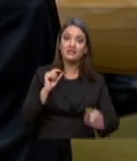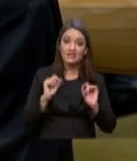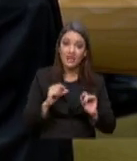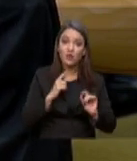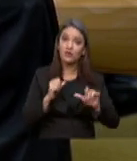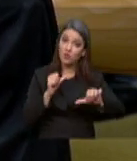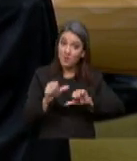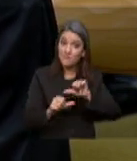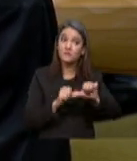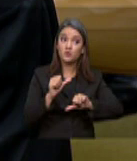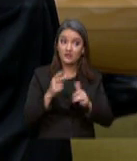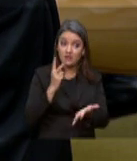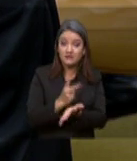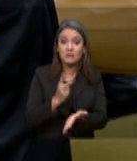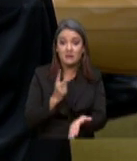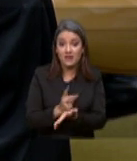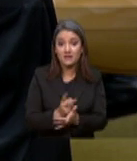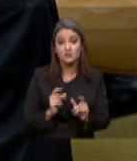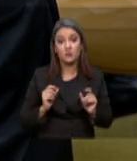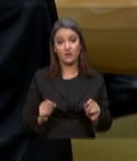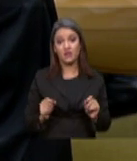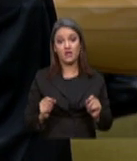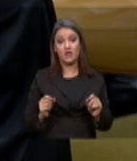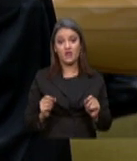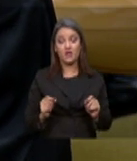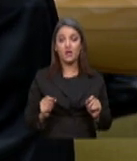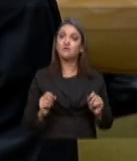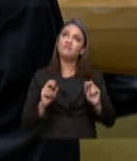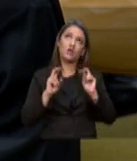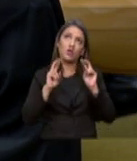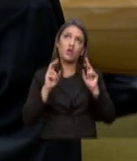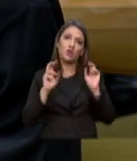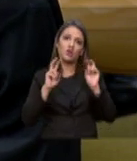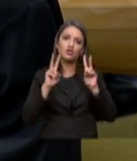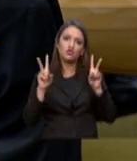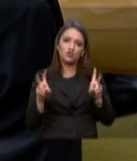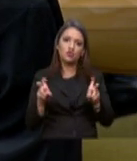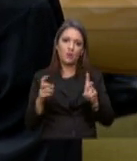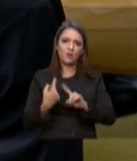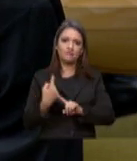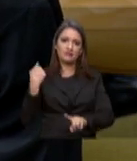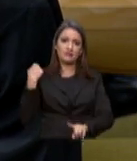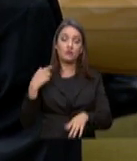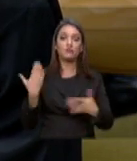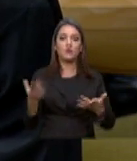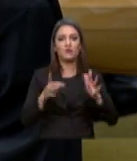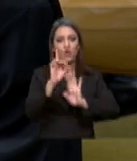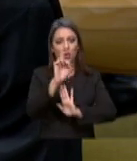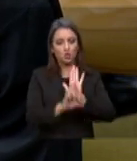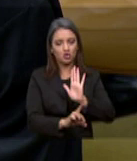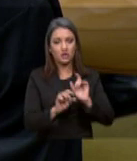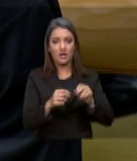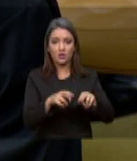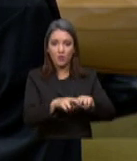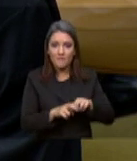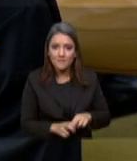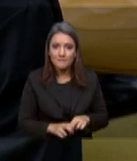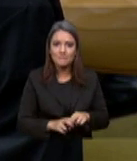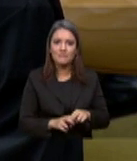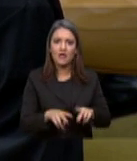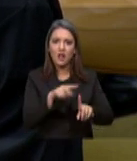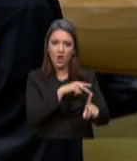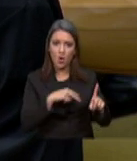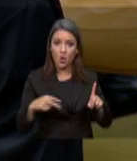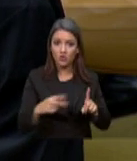mudança paradigmática em relação às cartas anteriores, ao transitar de um direito inspirado na ótica do